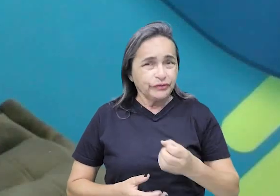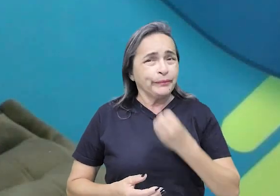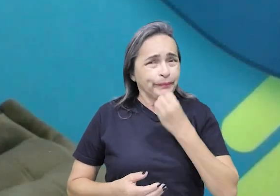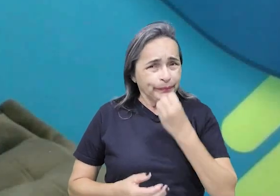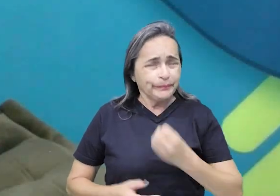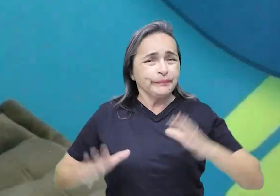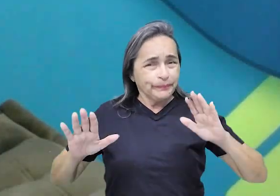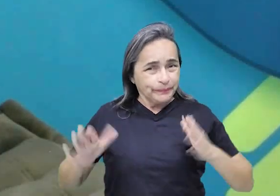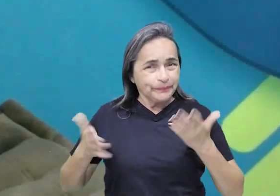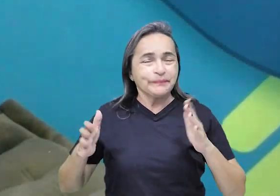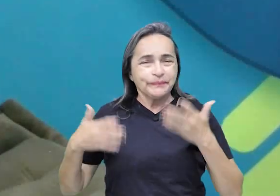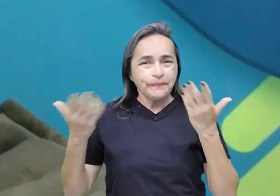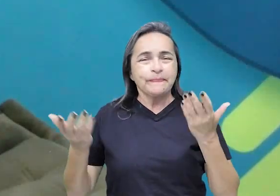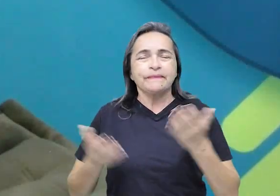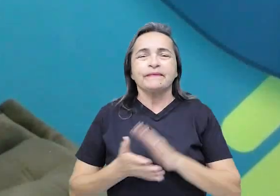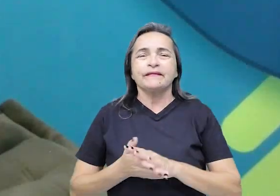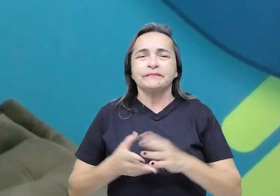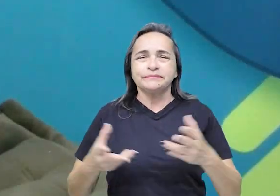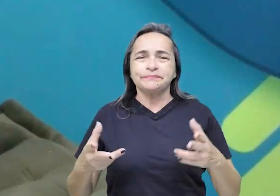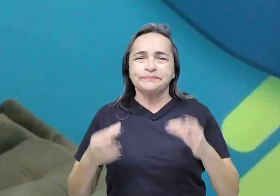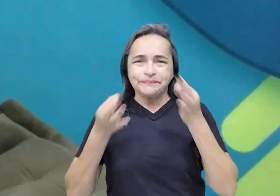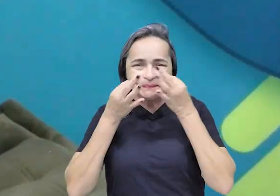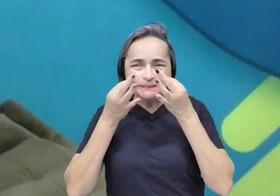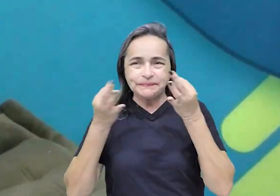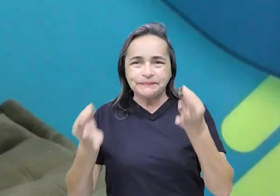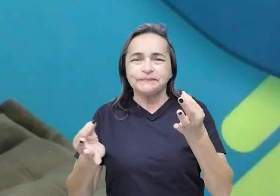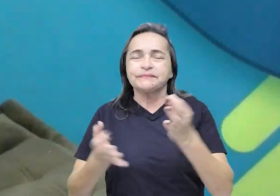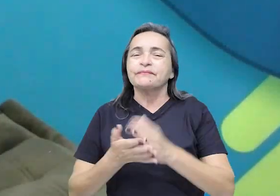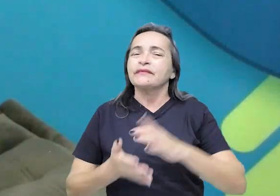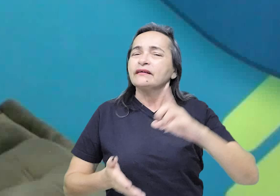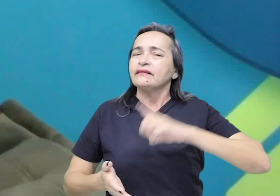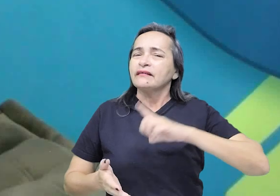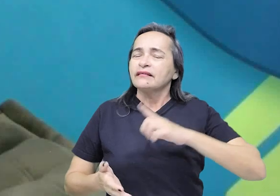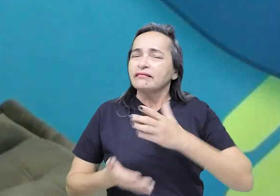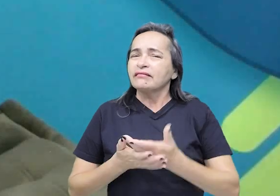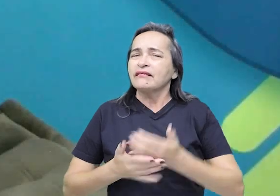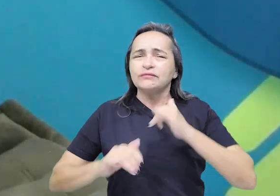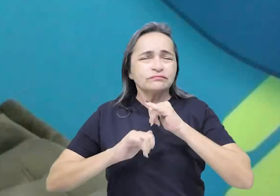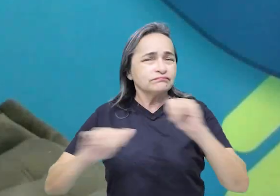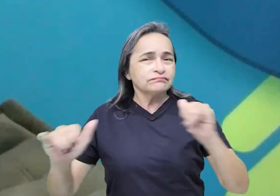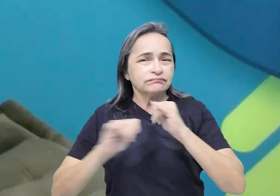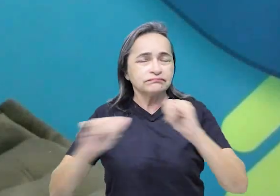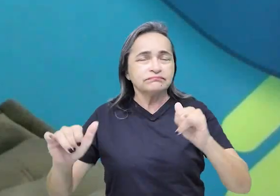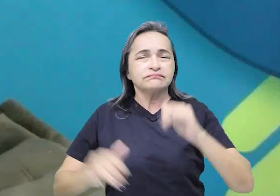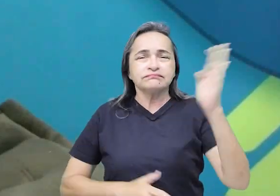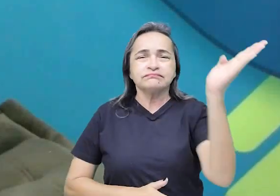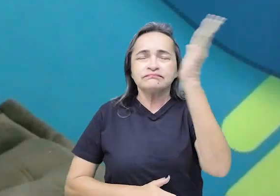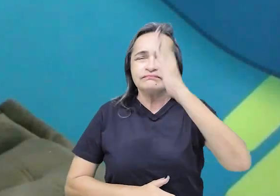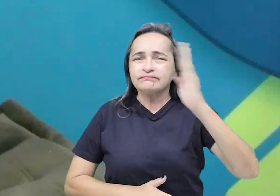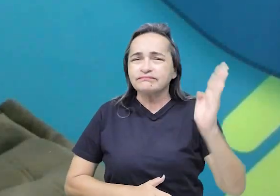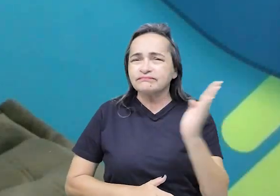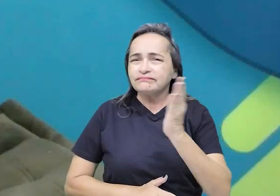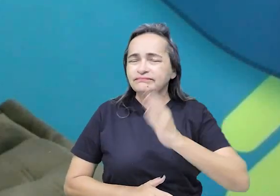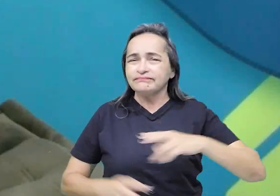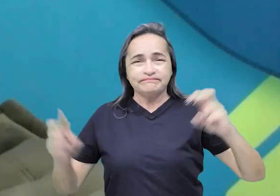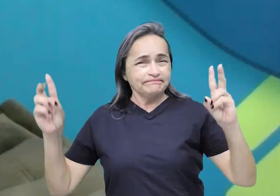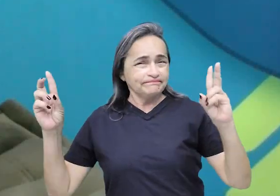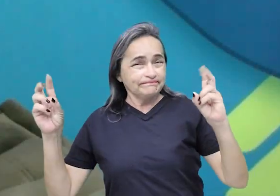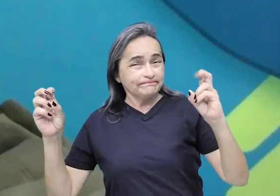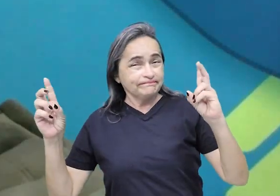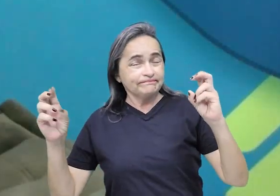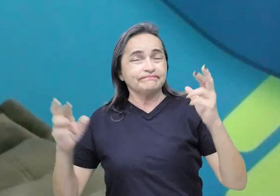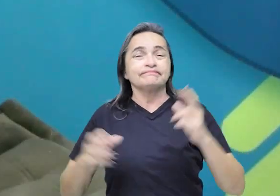ser visto, né? A gente tem milhares de campanhas no nosso país, enfatizando várias